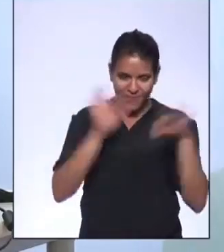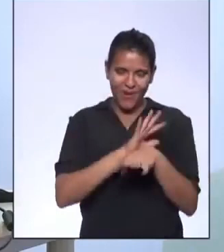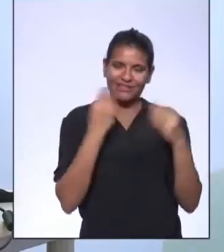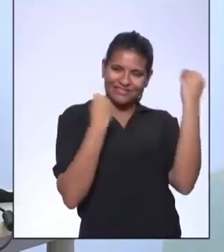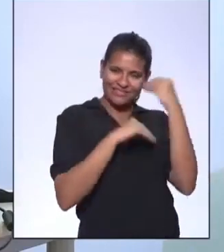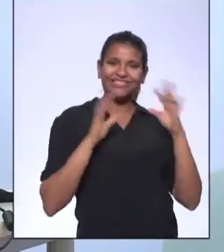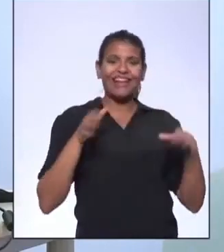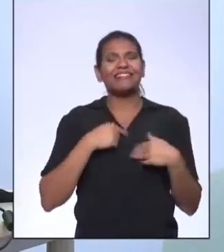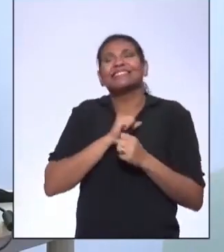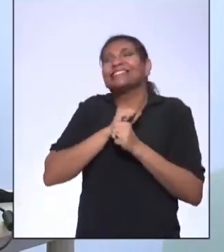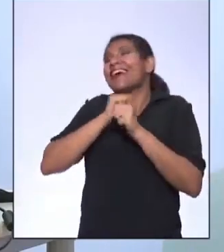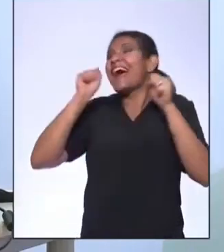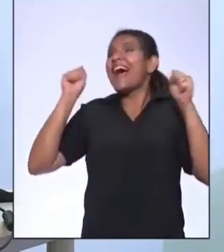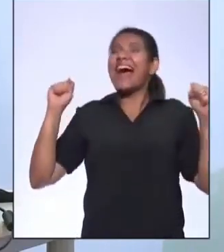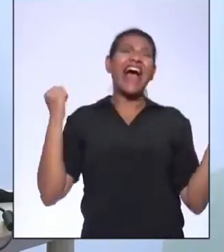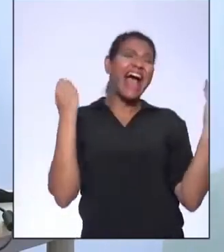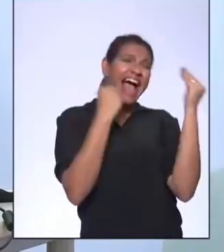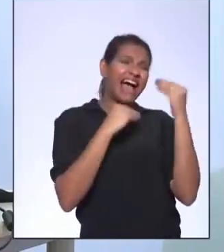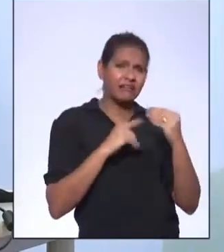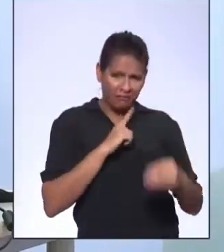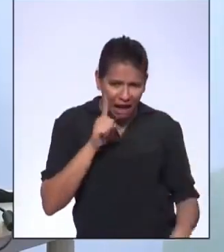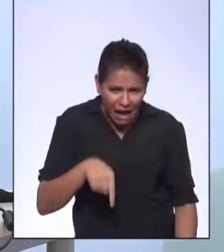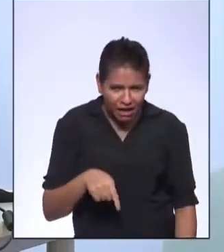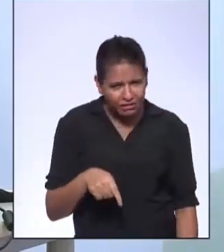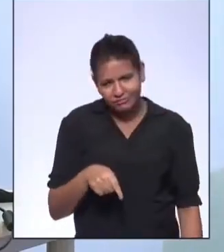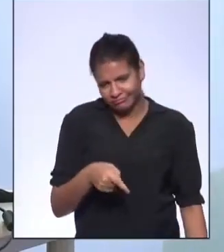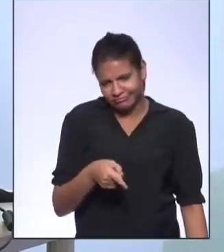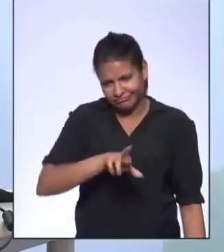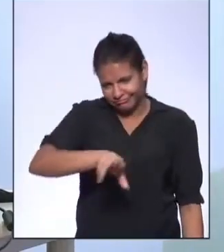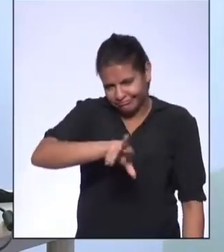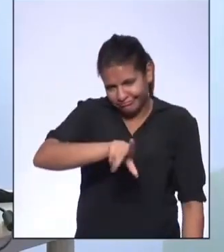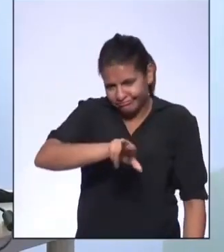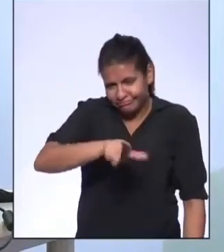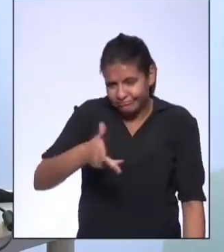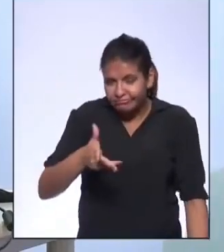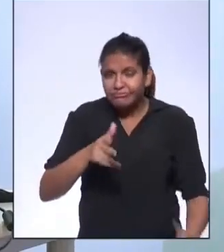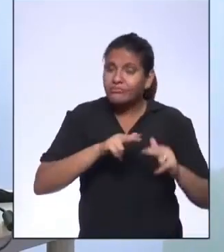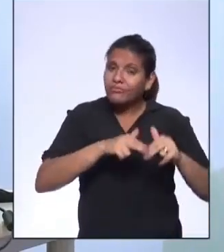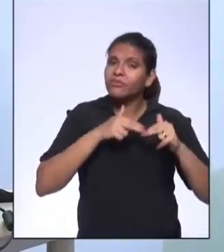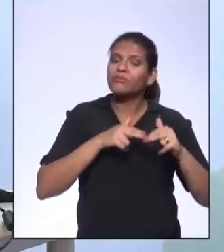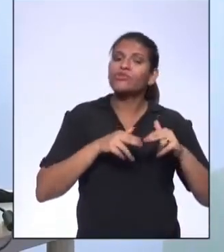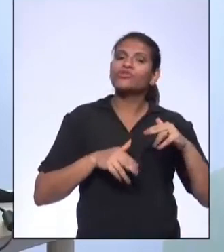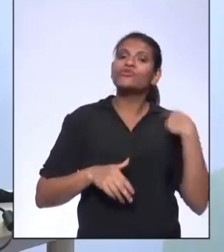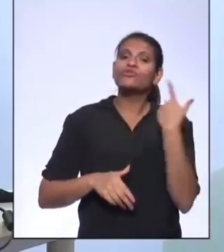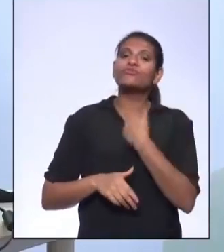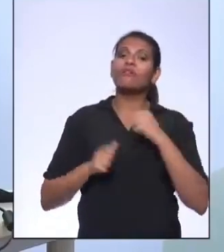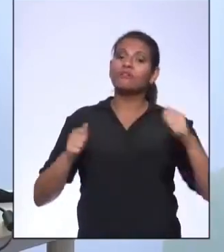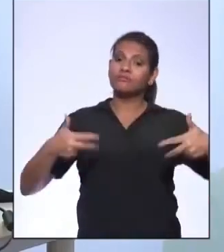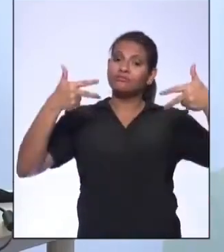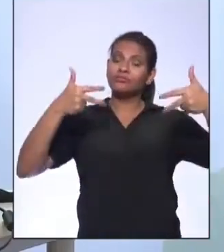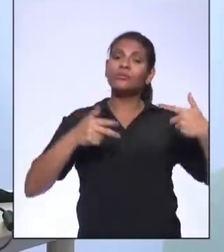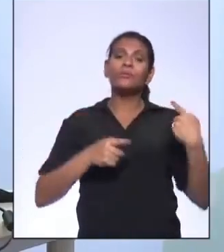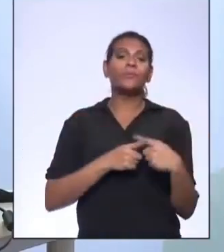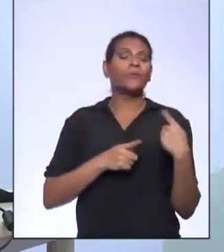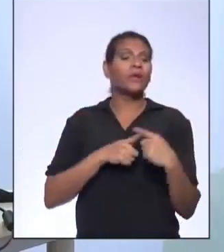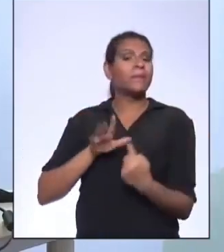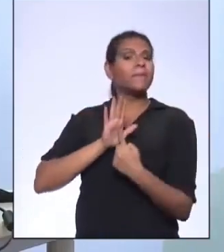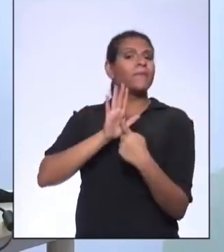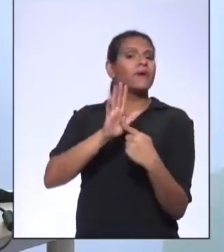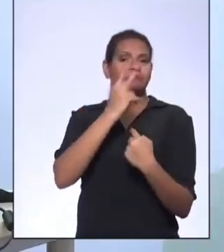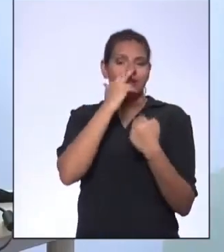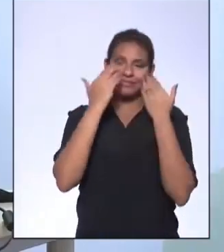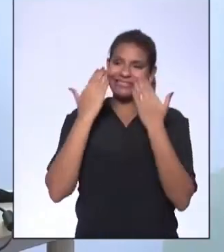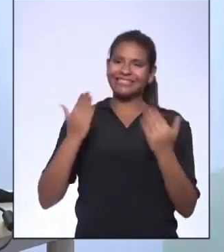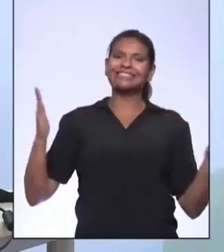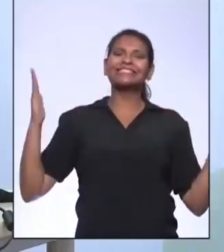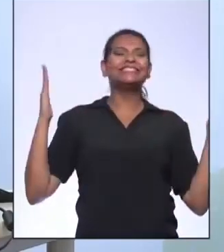também faz as escolhas daquilo que a gente deve ver de uma maneira que fique mais atrativa. Mas, às vezes, a gente também quer saber aquilo